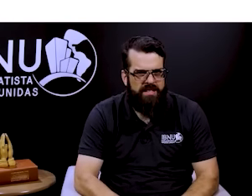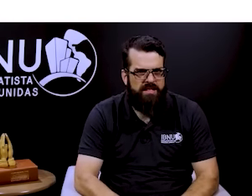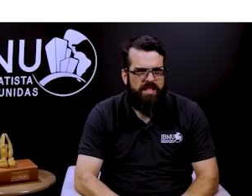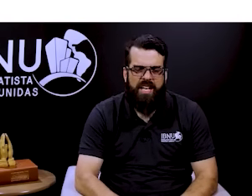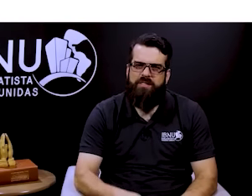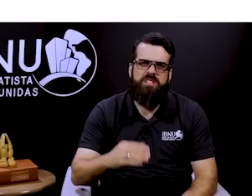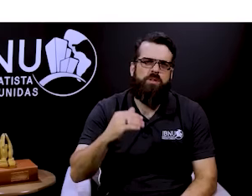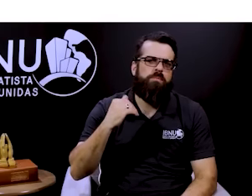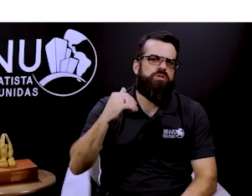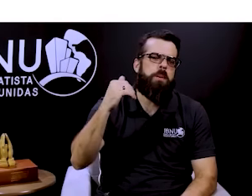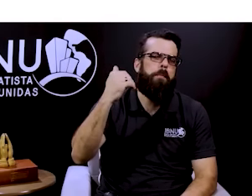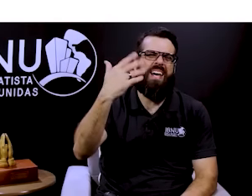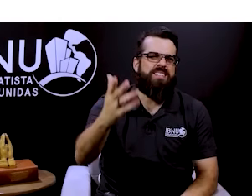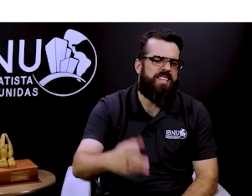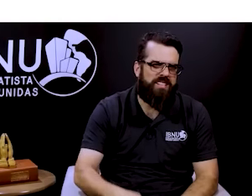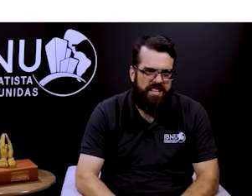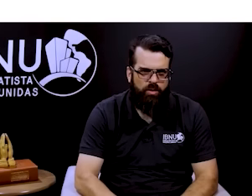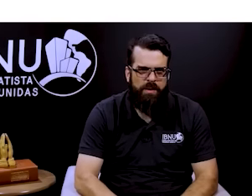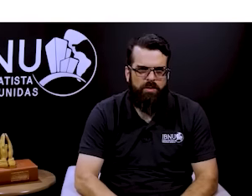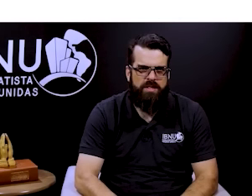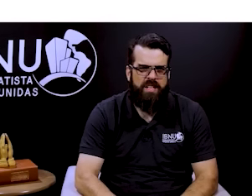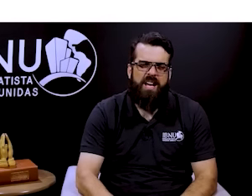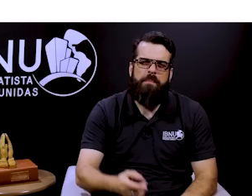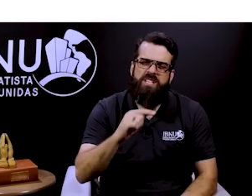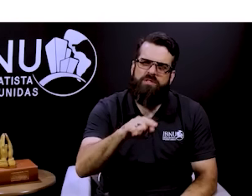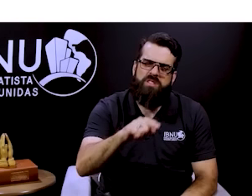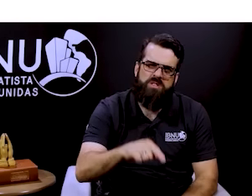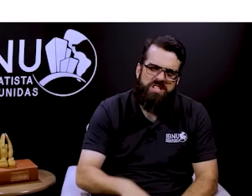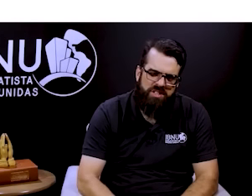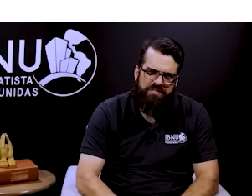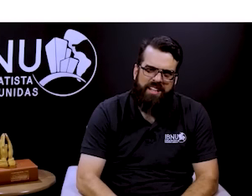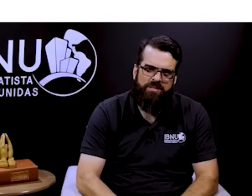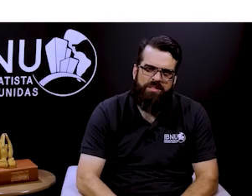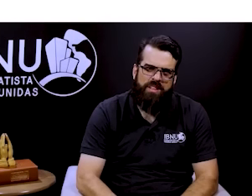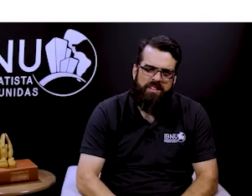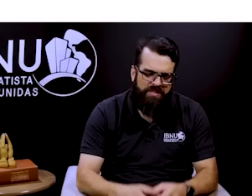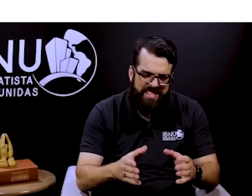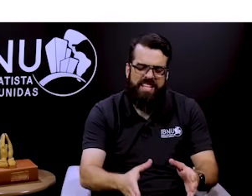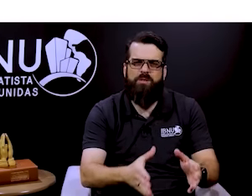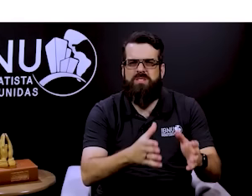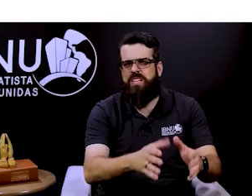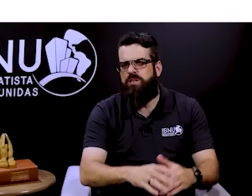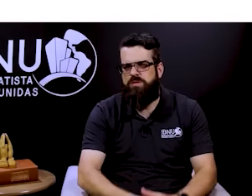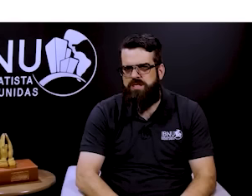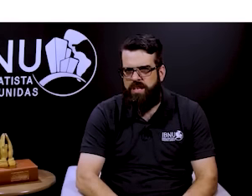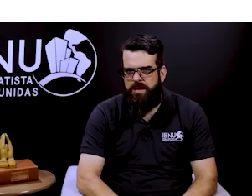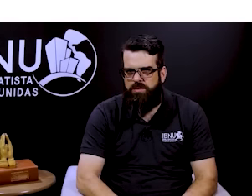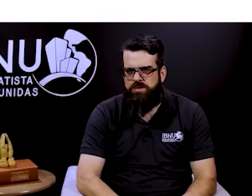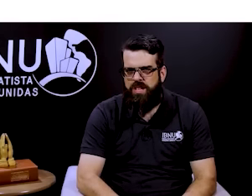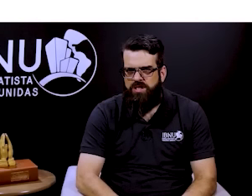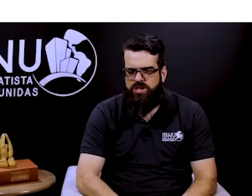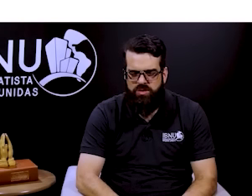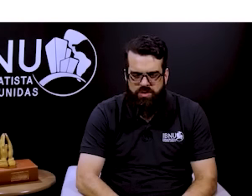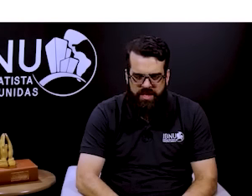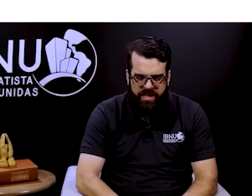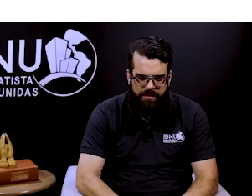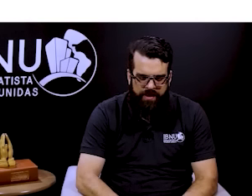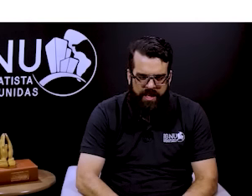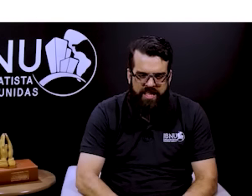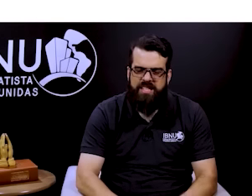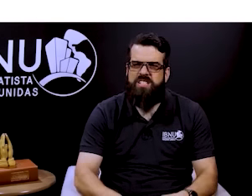a aparência, que você não busque parecer ser alguma coisa, mas que você o seja de fato, fazendo e seguindo os ensinamentos de